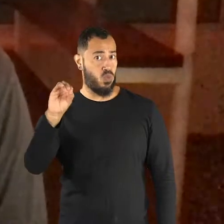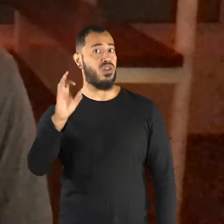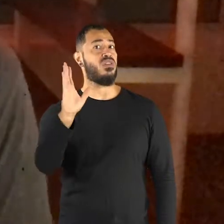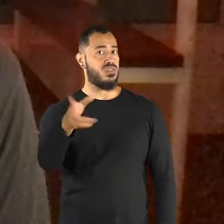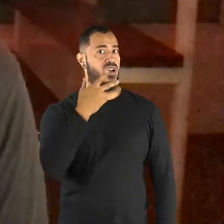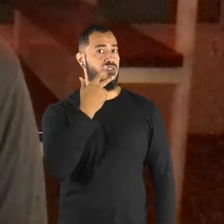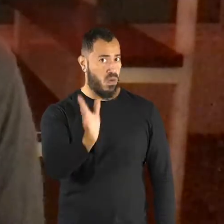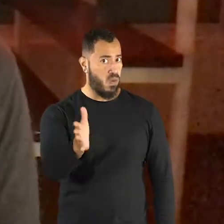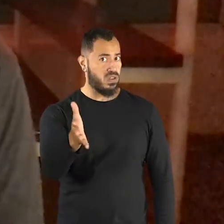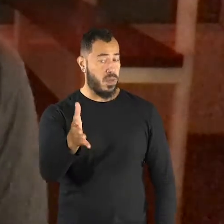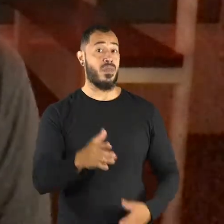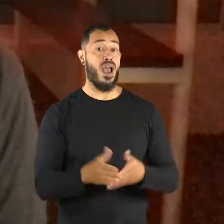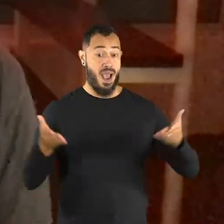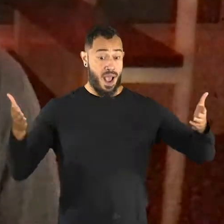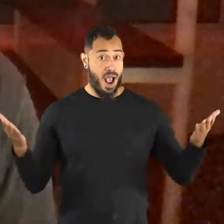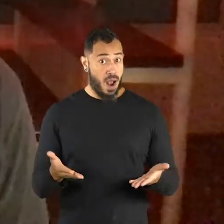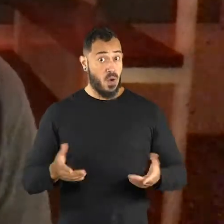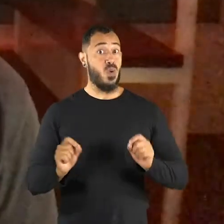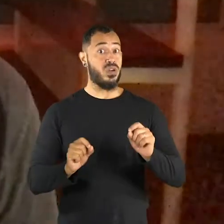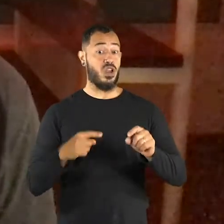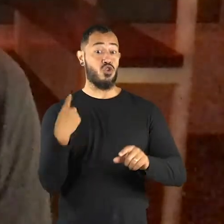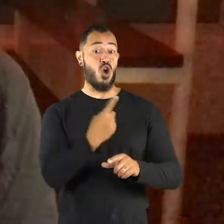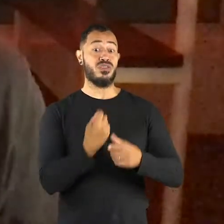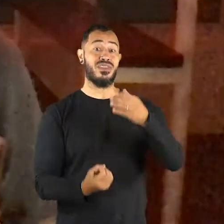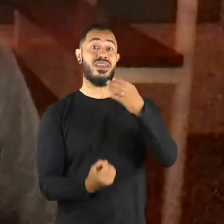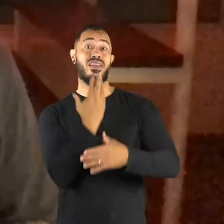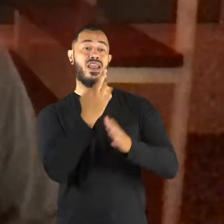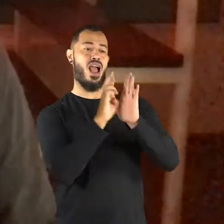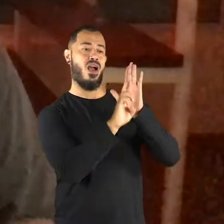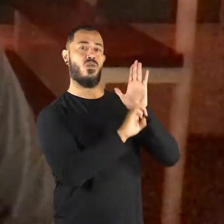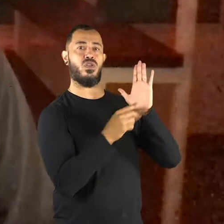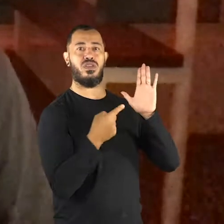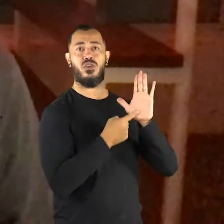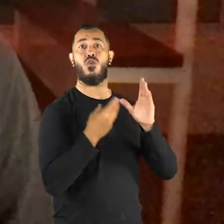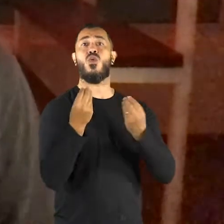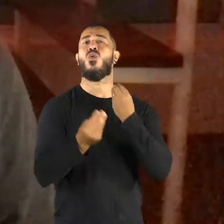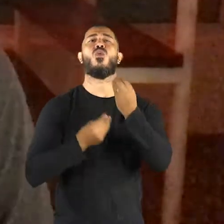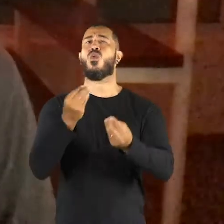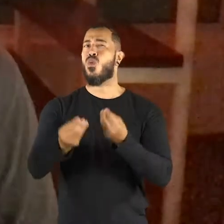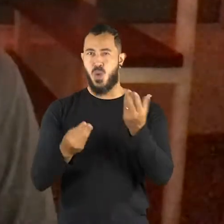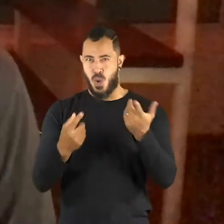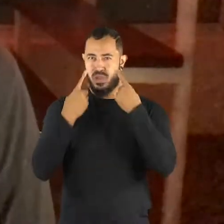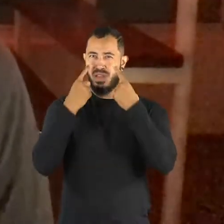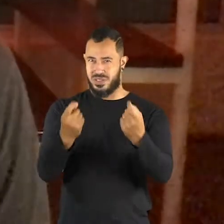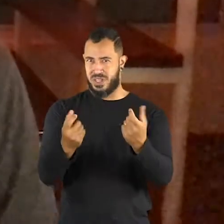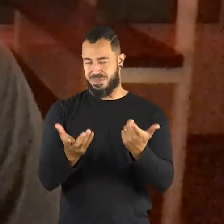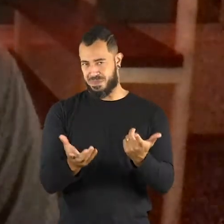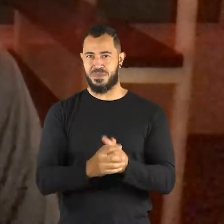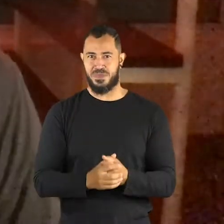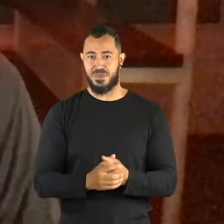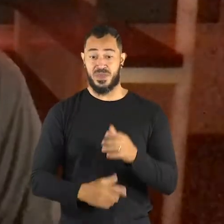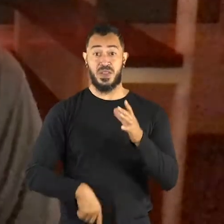pouco, mas agora eu vou para um processo de construção de roteiro, como eu acredito que funciona de uma forma muito interessante. A